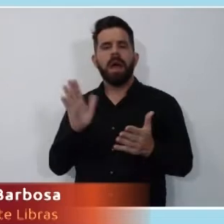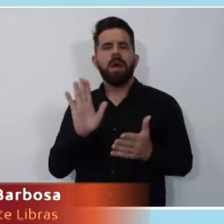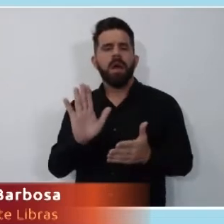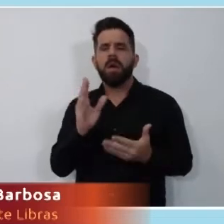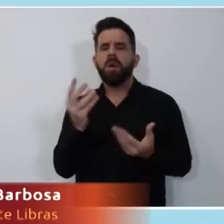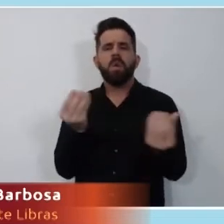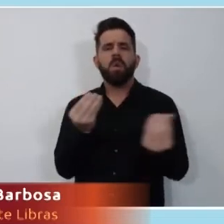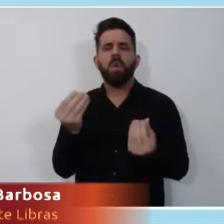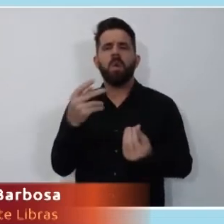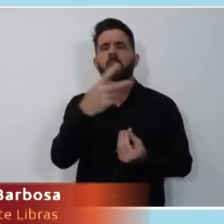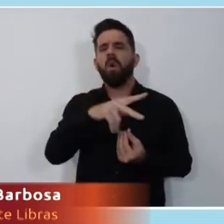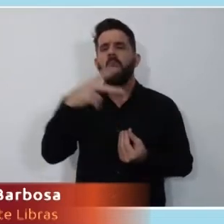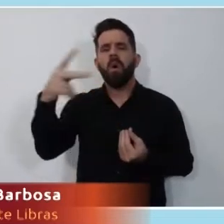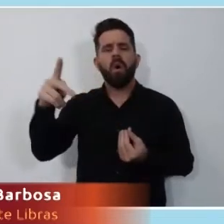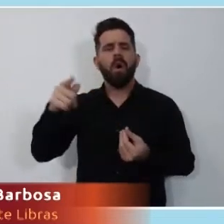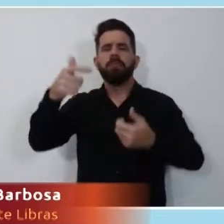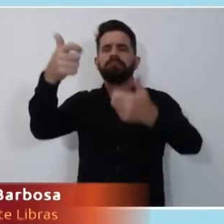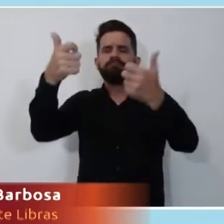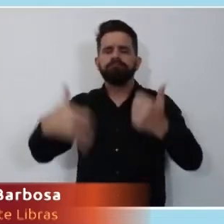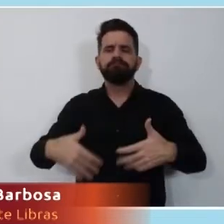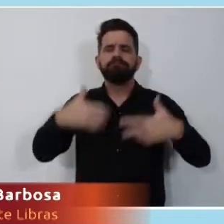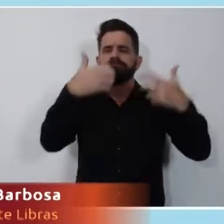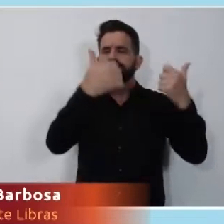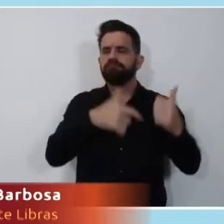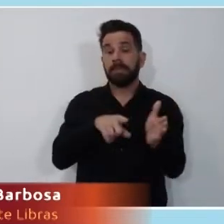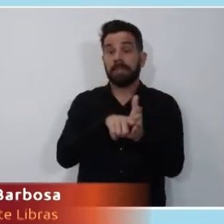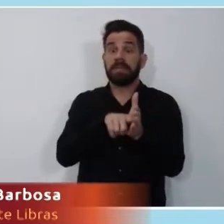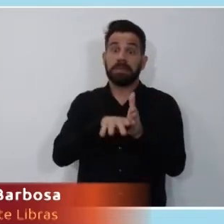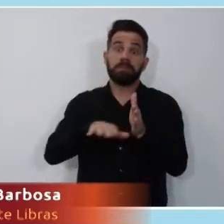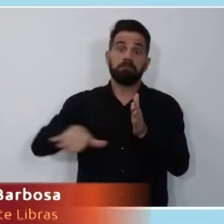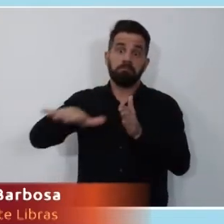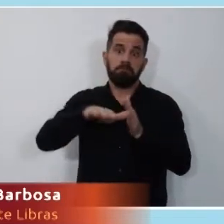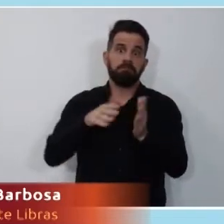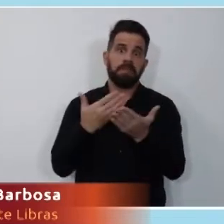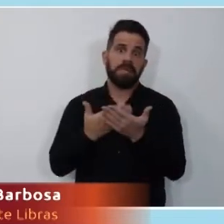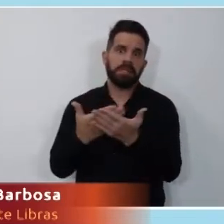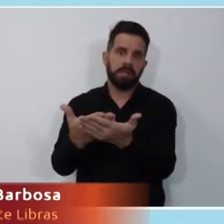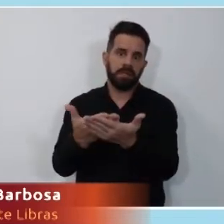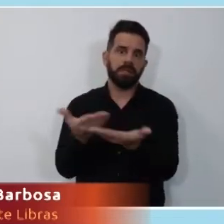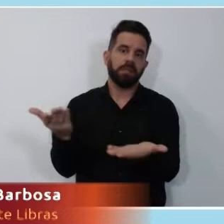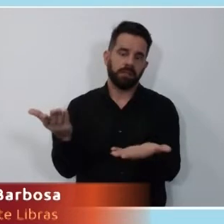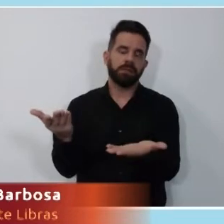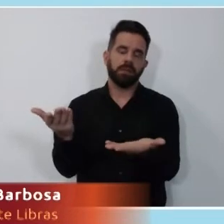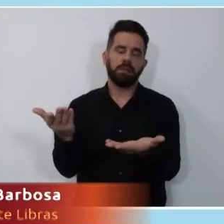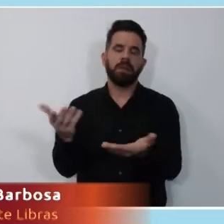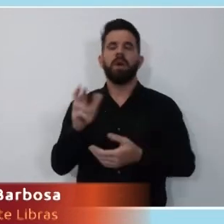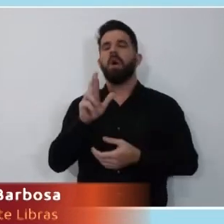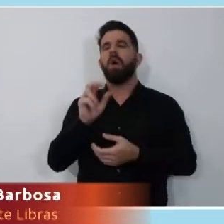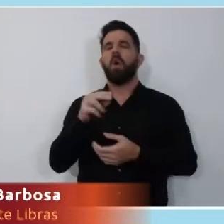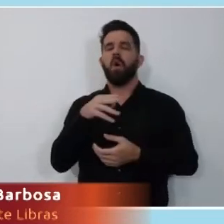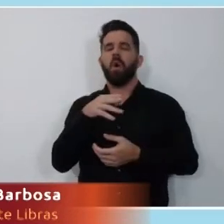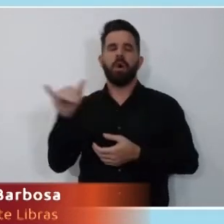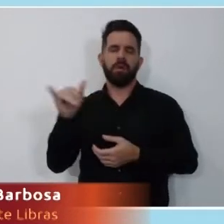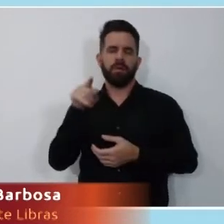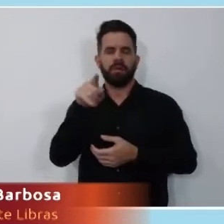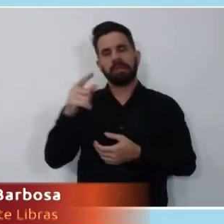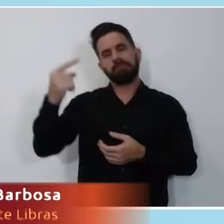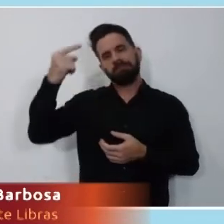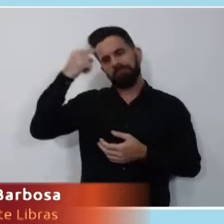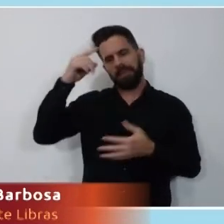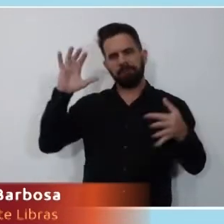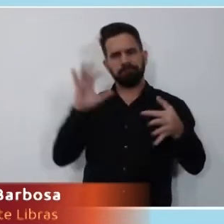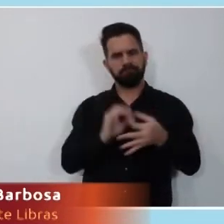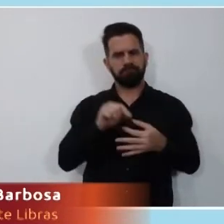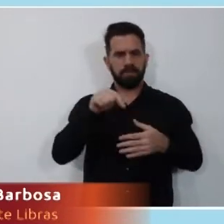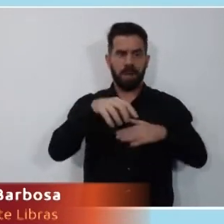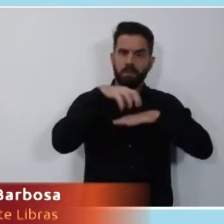especialistas, né? Vou começar primeiro com o professor Rony, depois passo para o Marcos. Professor Rony, como você avalia a mobilidade aqui de Goiânia?